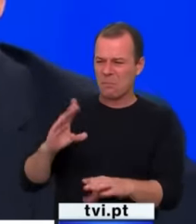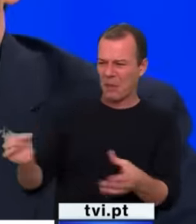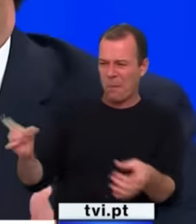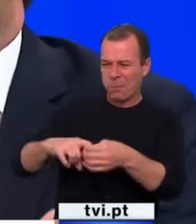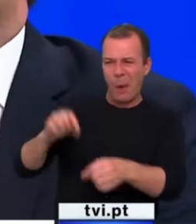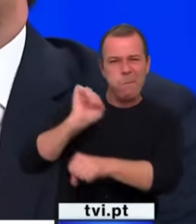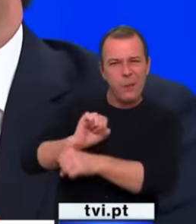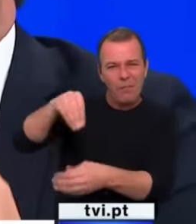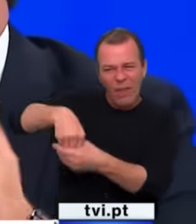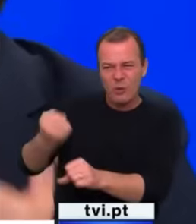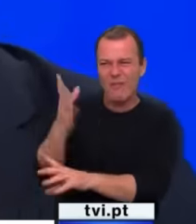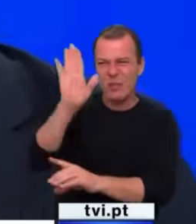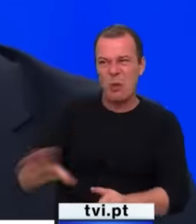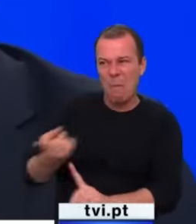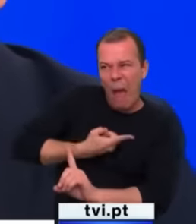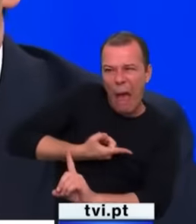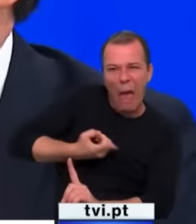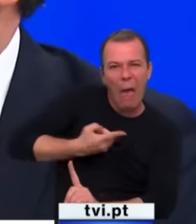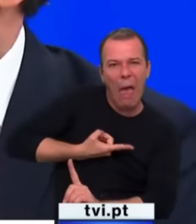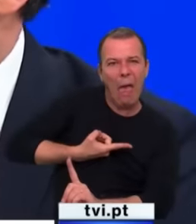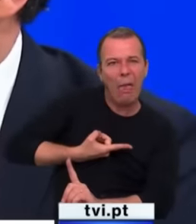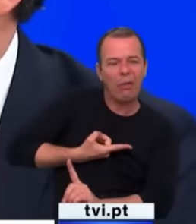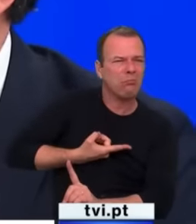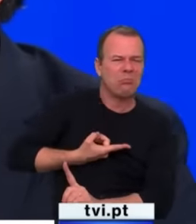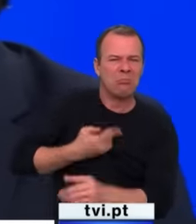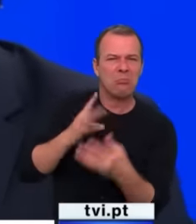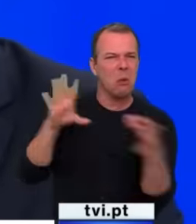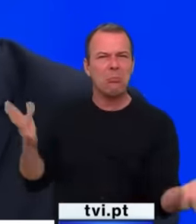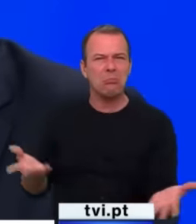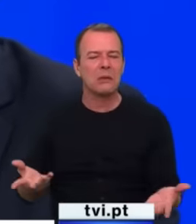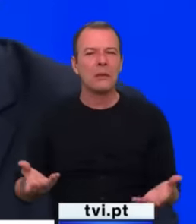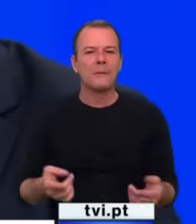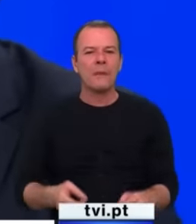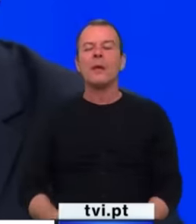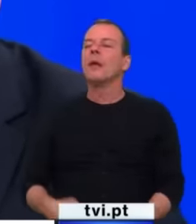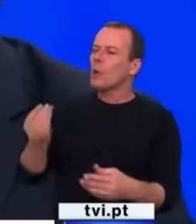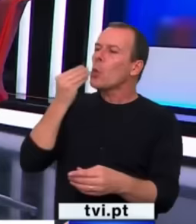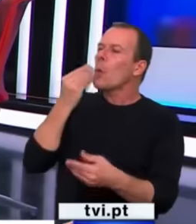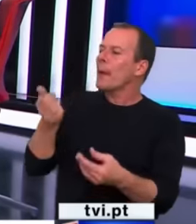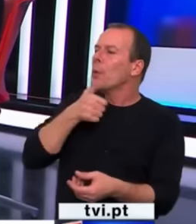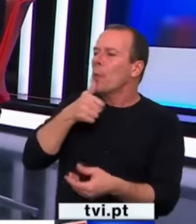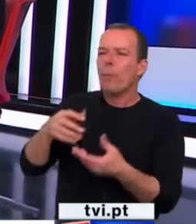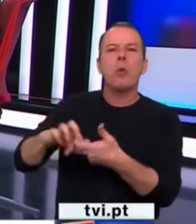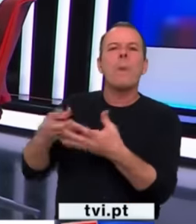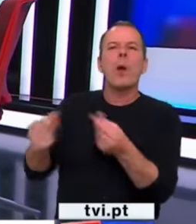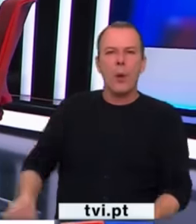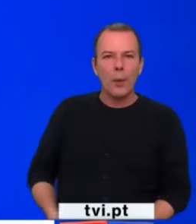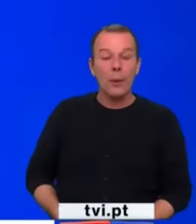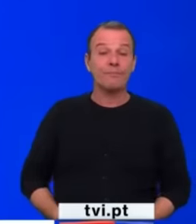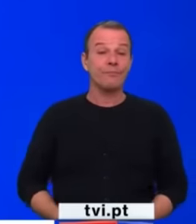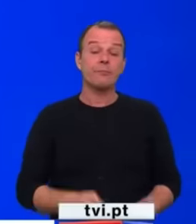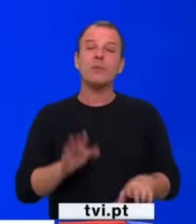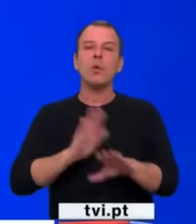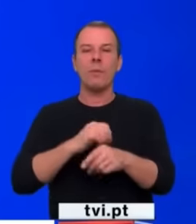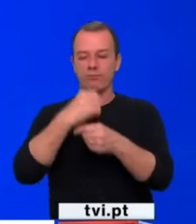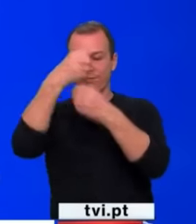E, portanto, isto é apenas um exercício abstrato. André Ventura, então como é que se resolve este problema da falta de médicos no SNS? Olha, com várias coisas que Pedro Nuno Santos nunca fez.